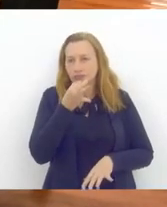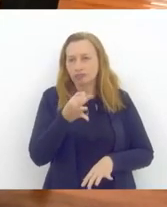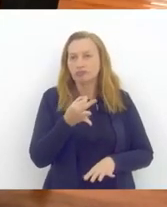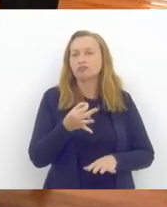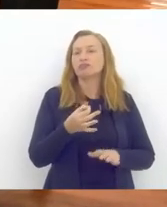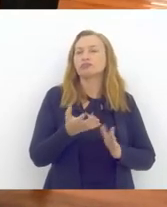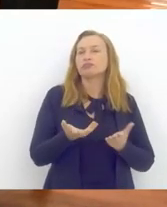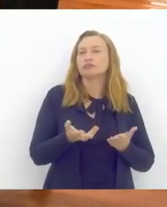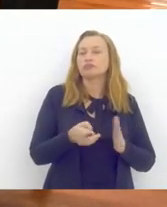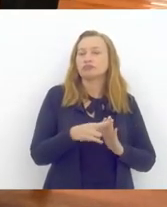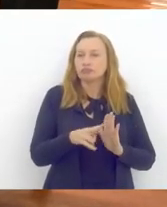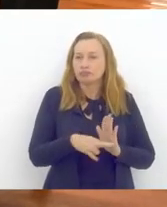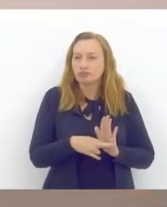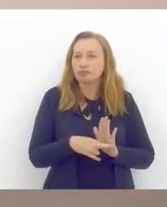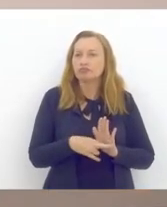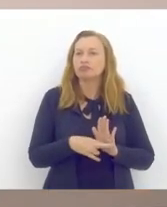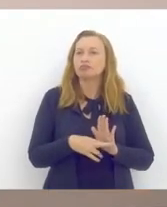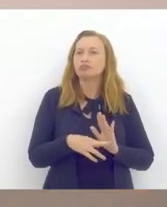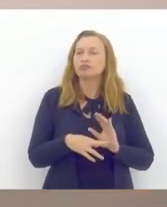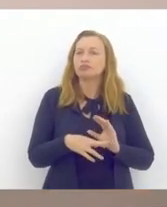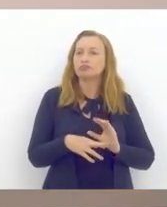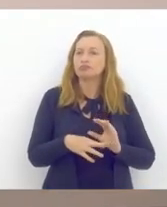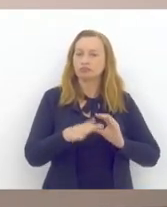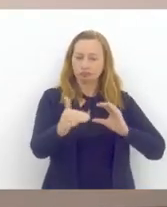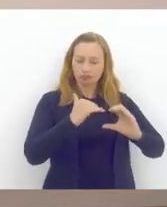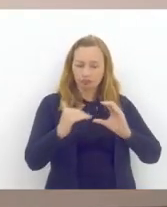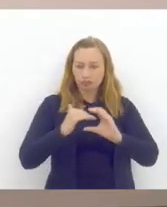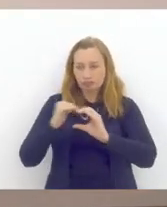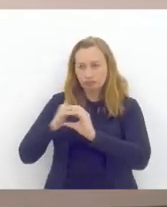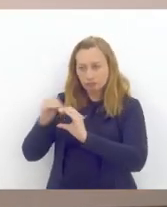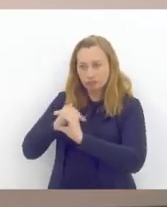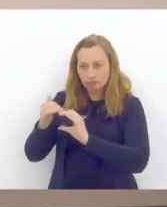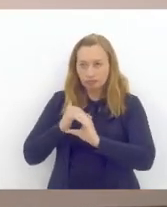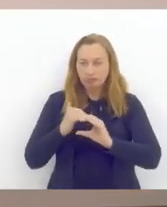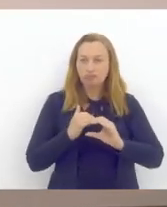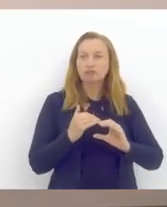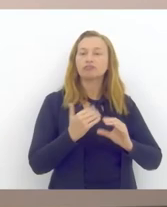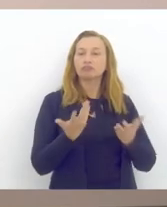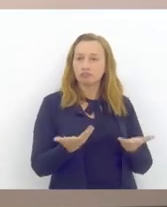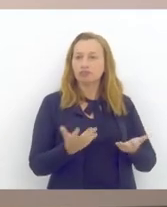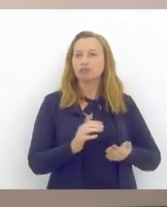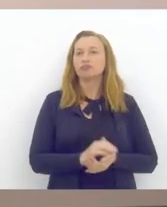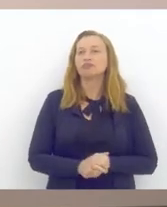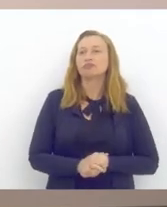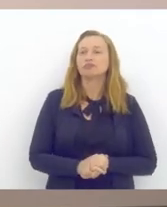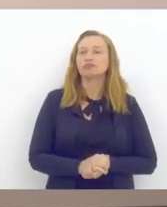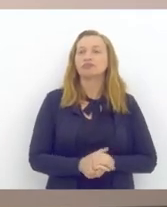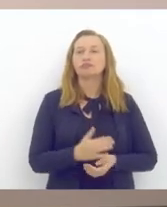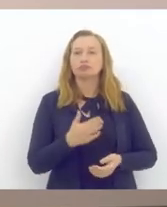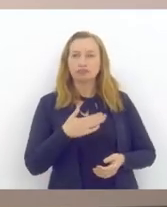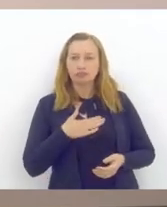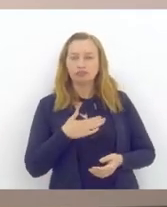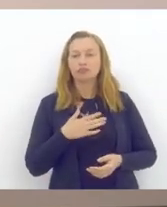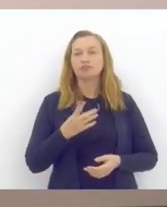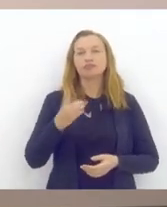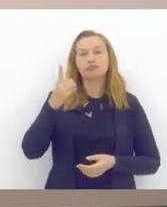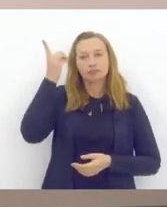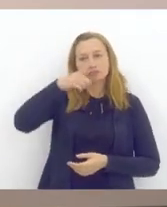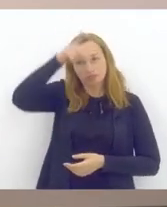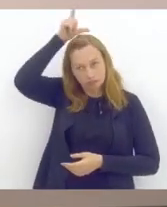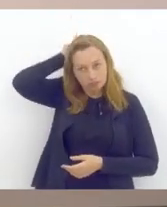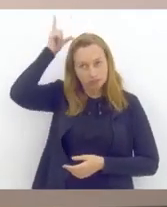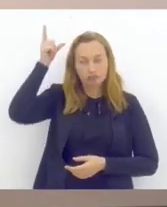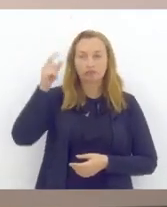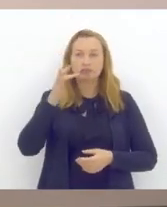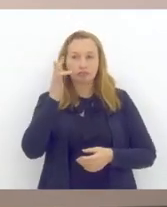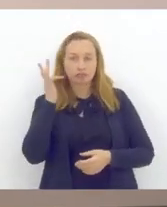critérios, né, façam-nos chegá-las pelo e-mail institucional do Luiz Paulo, do Flávio, ou meu, porque a gente tem